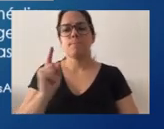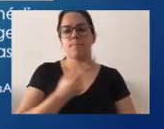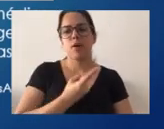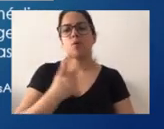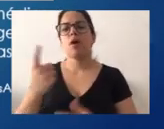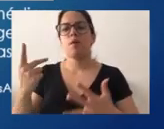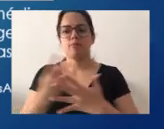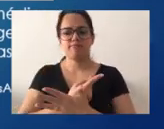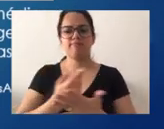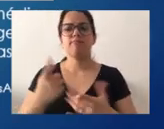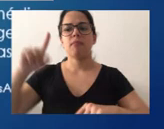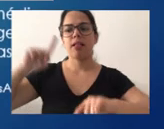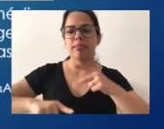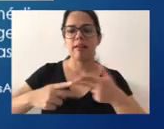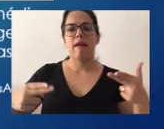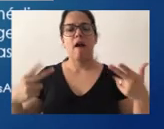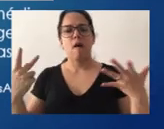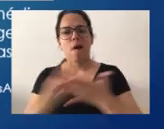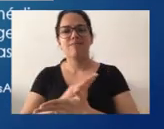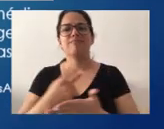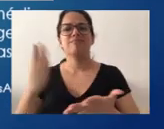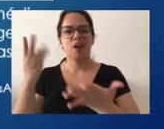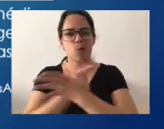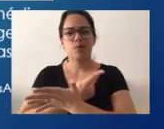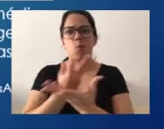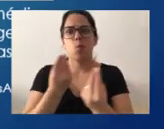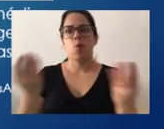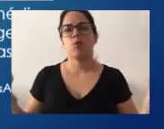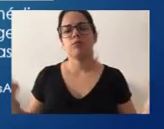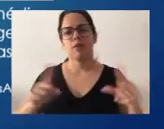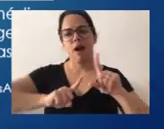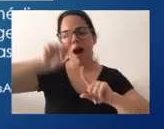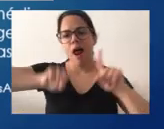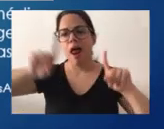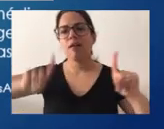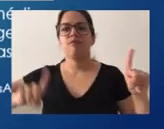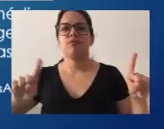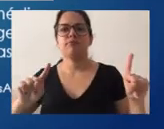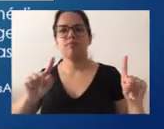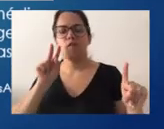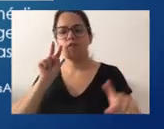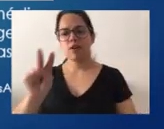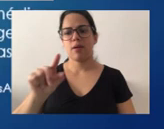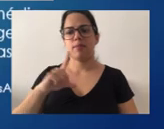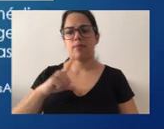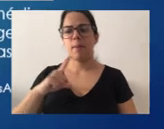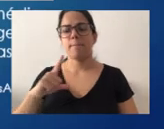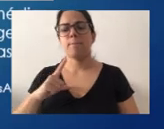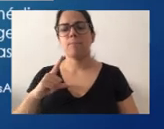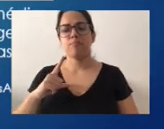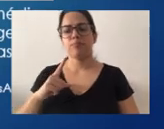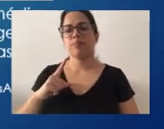Então, quando se observa aqui, né, nesse gráfico elaborado pelo Smart Lab, a